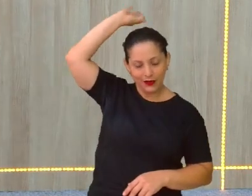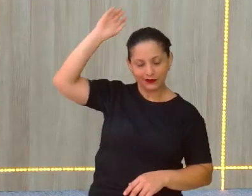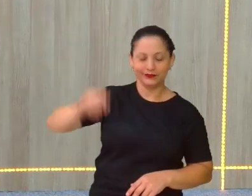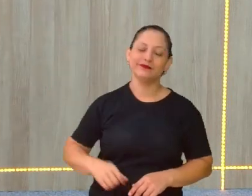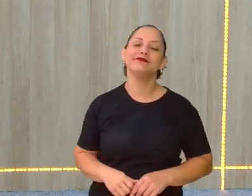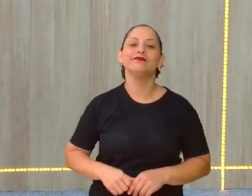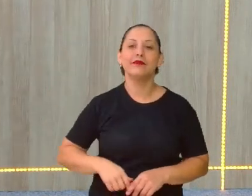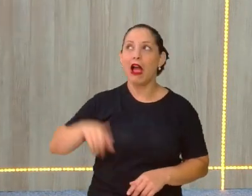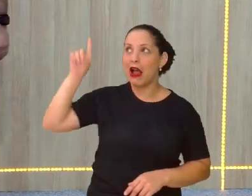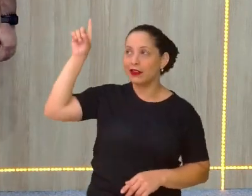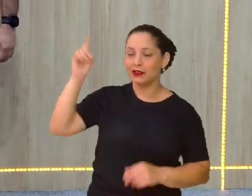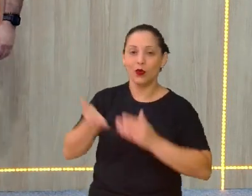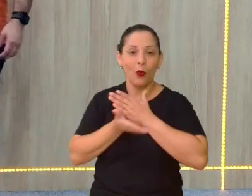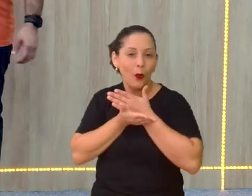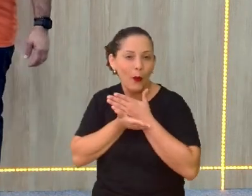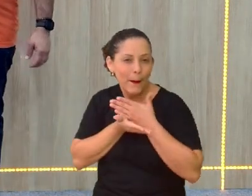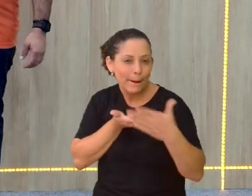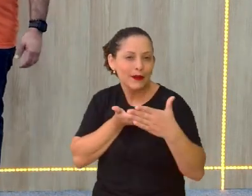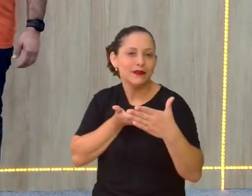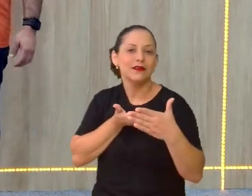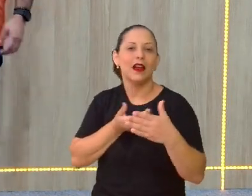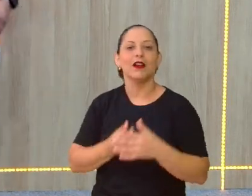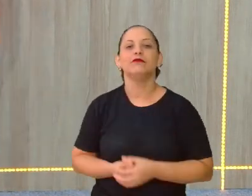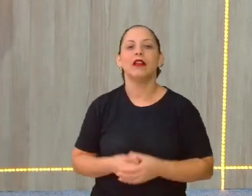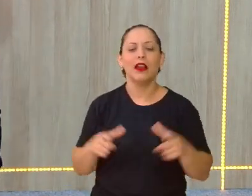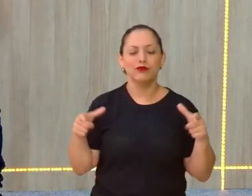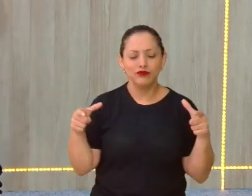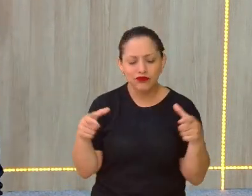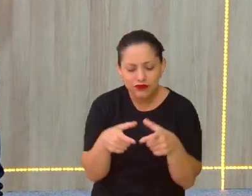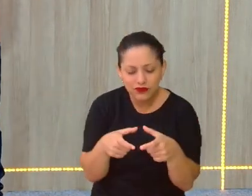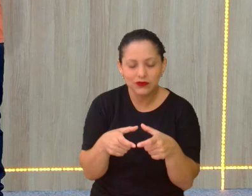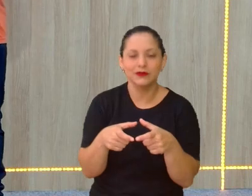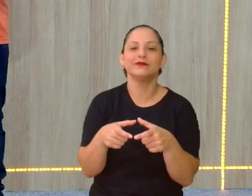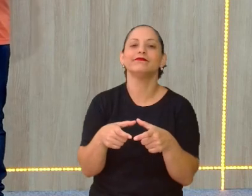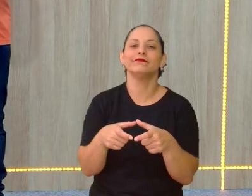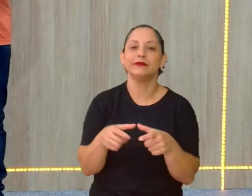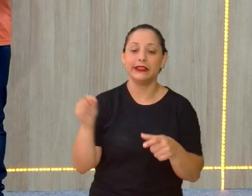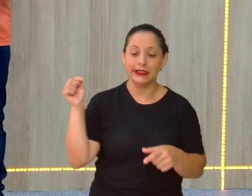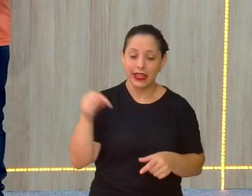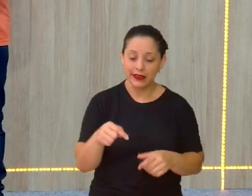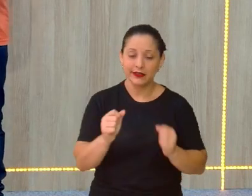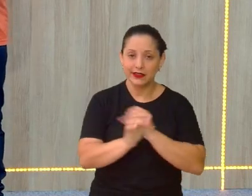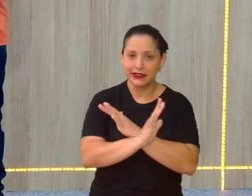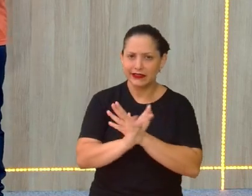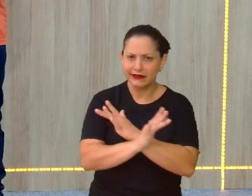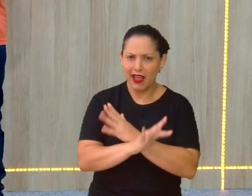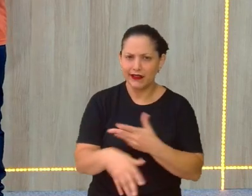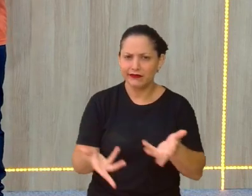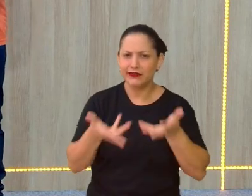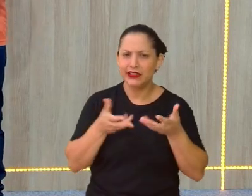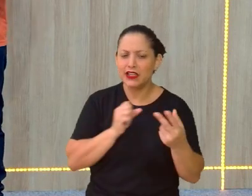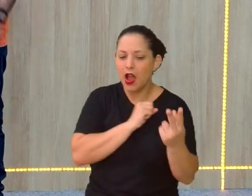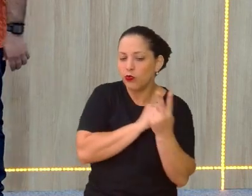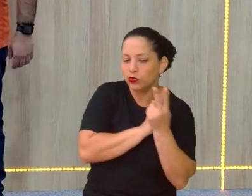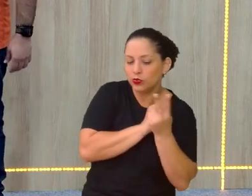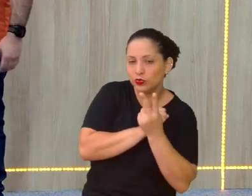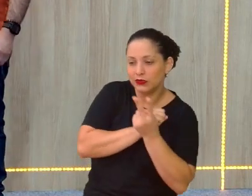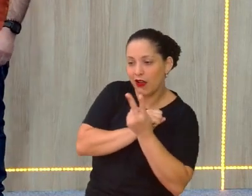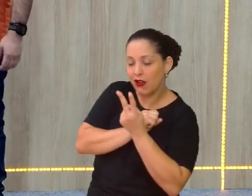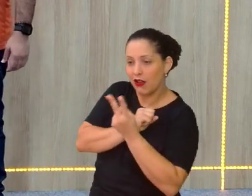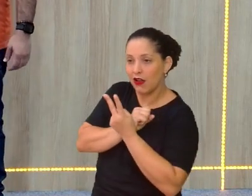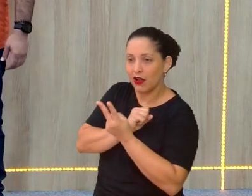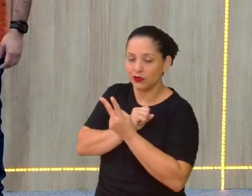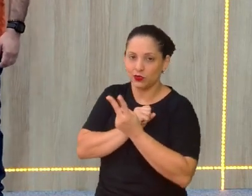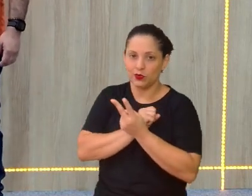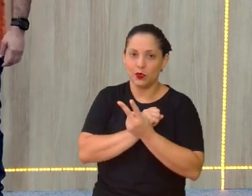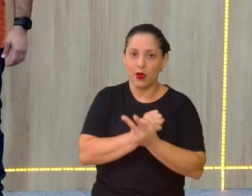Roma surgiu aqui. E essa cidade, ela buscava, né, proteção constante ali